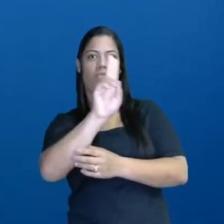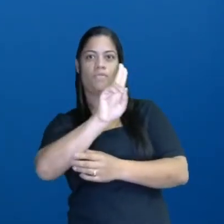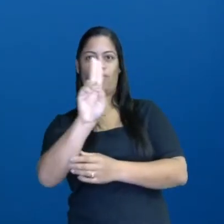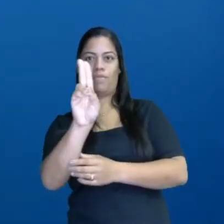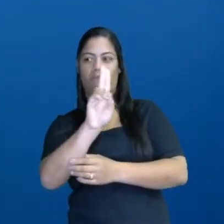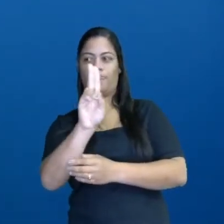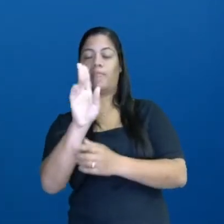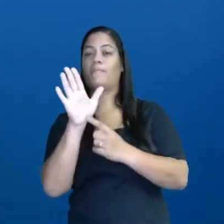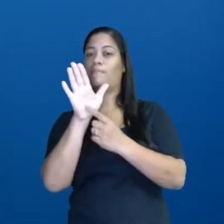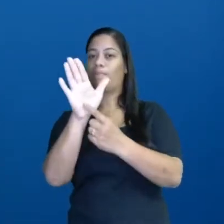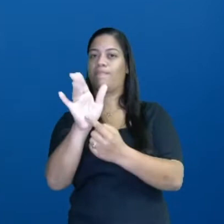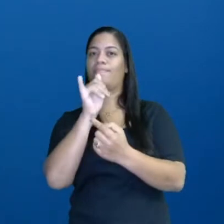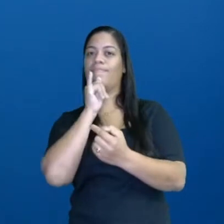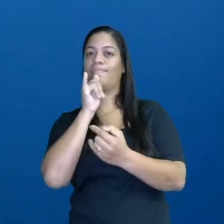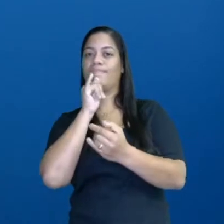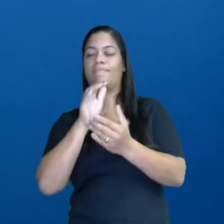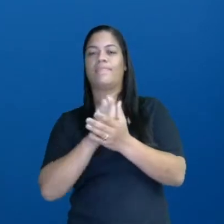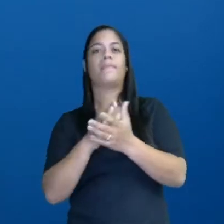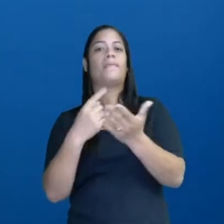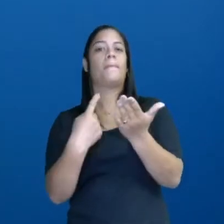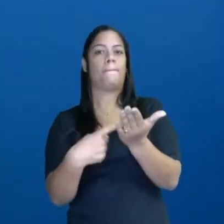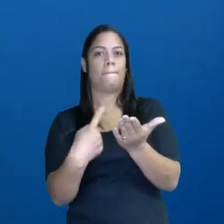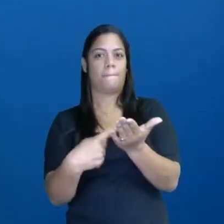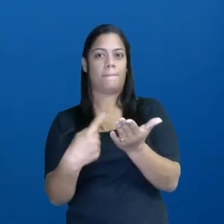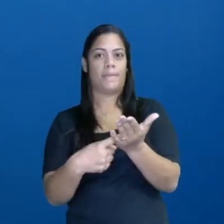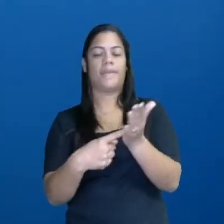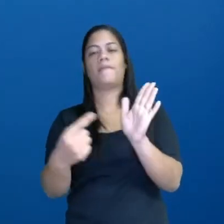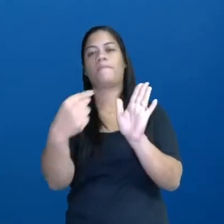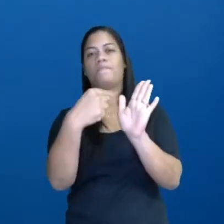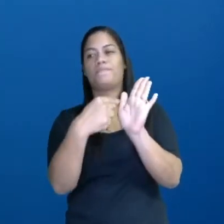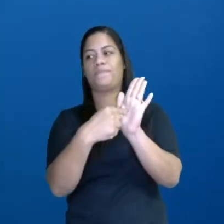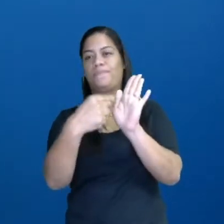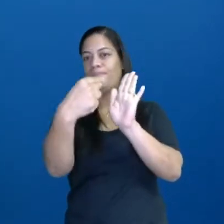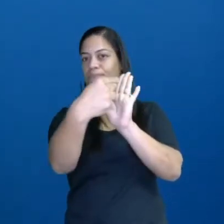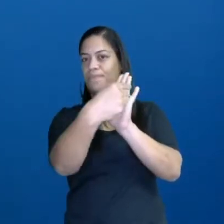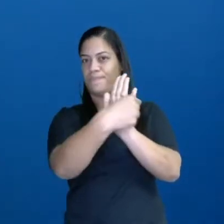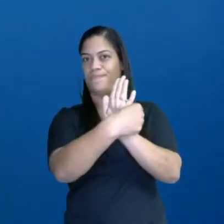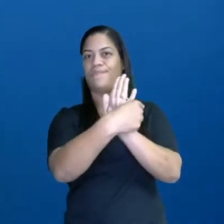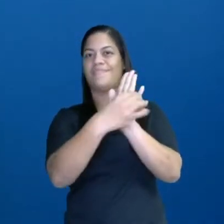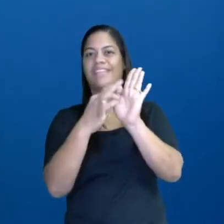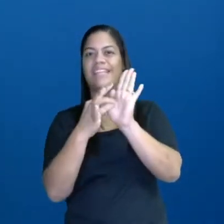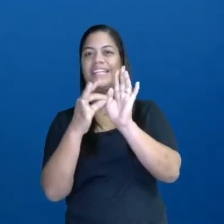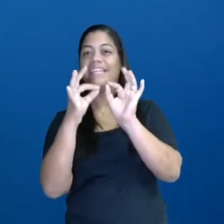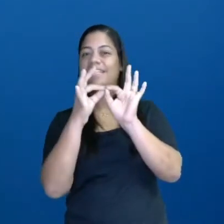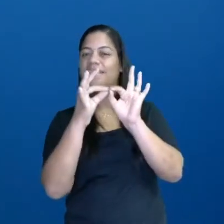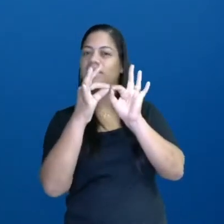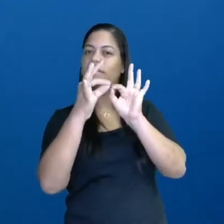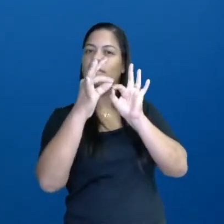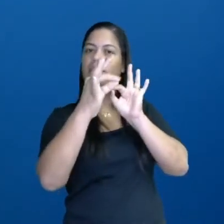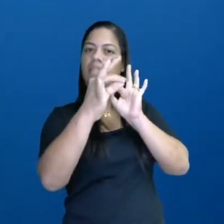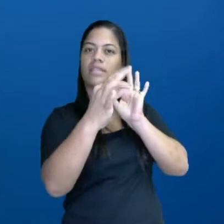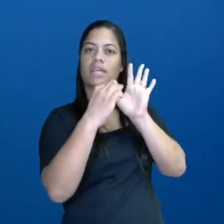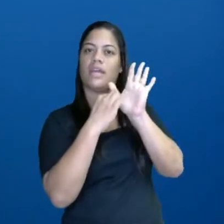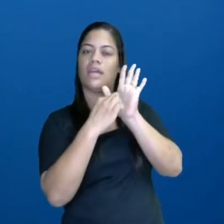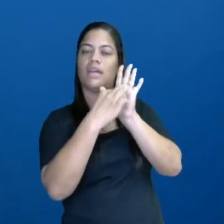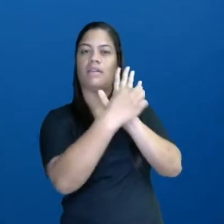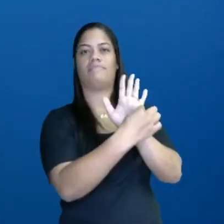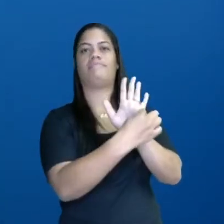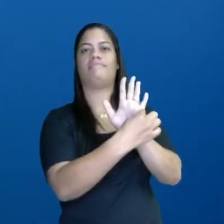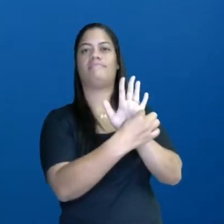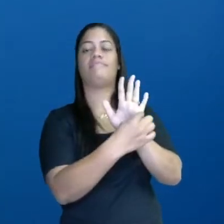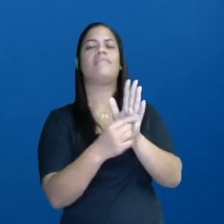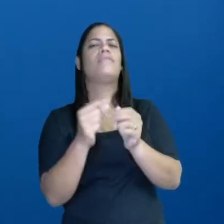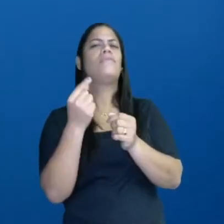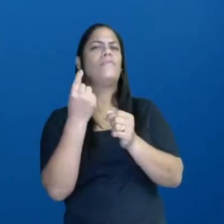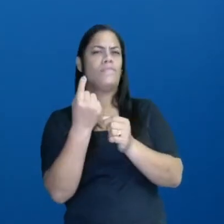já trouxe prontinho para vocês. Eu marquei aqui, ó, dois pontos e tracei a minha semi-reta, tá? O que vocês observam é o seguinte,